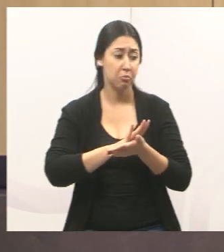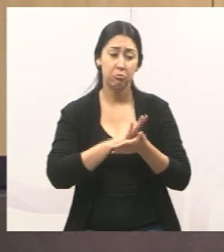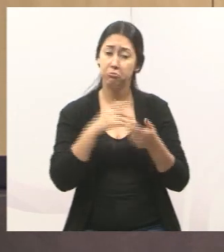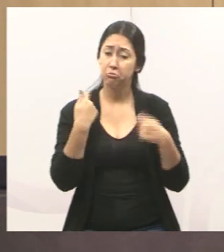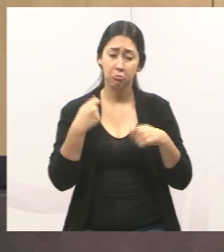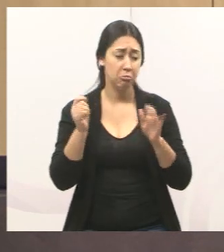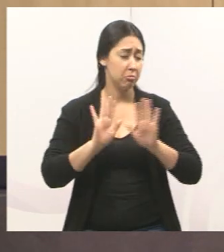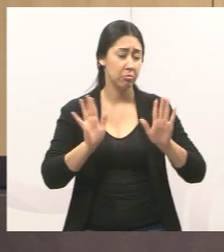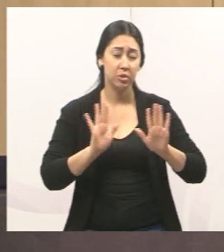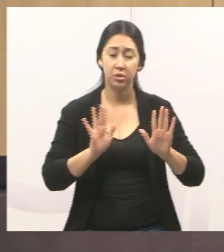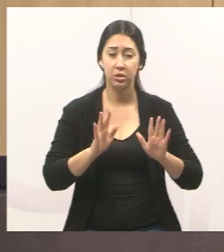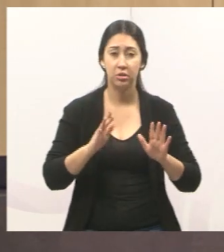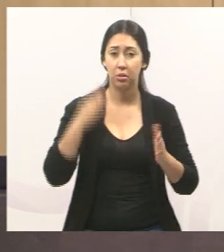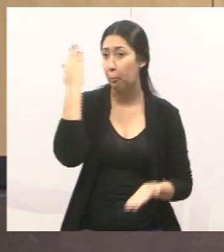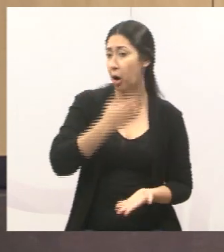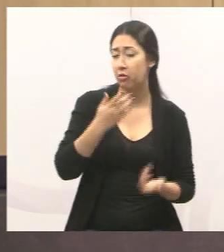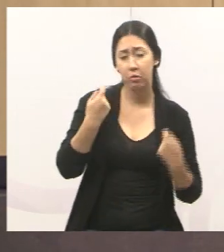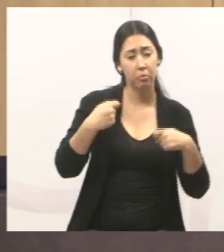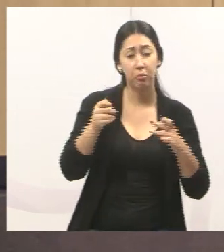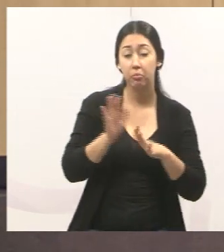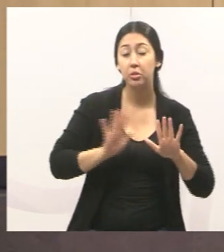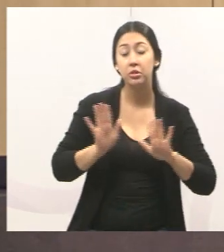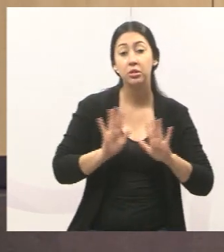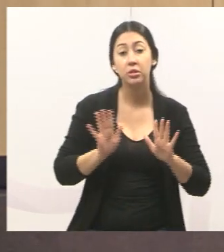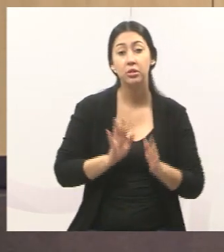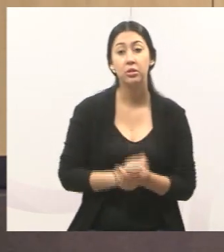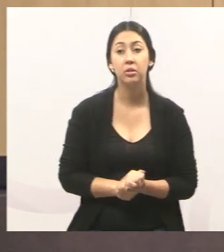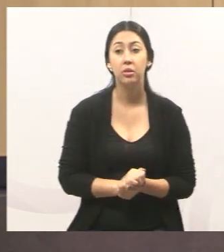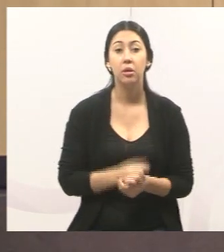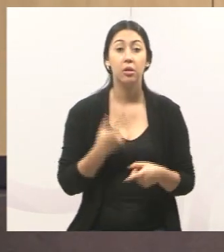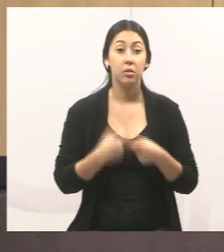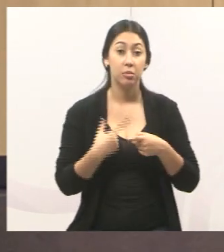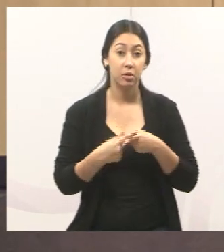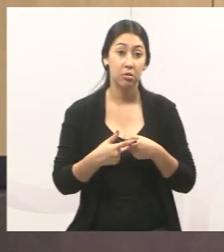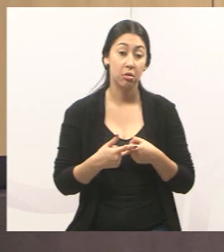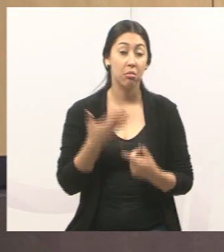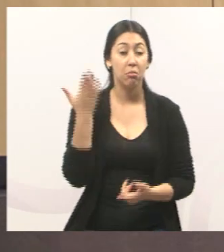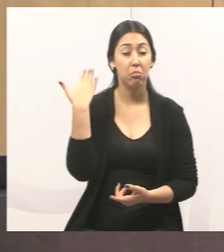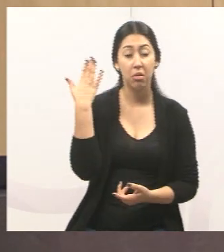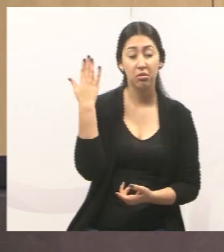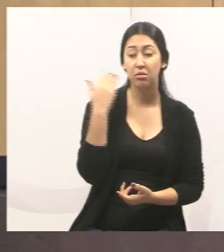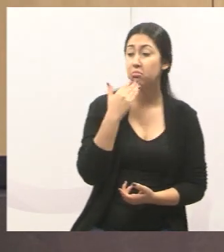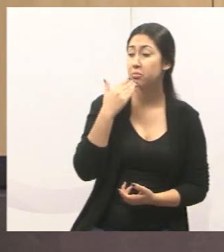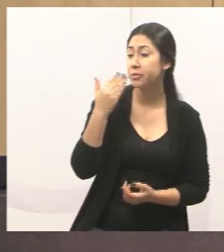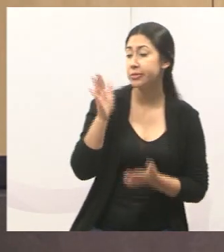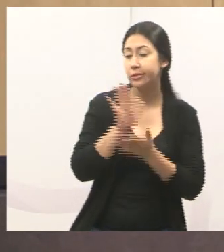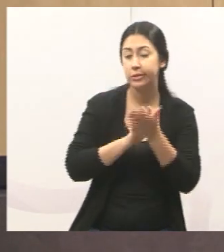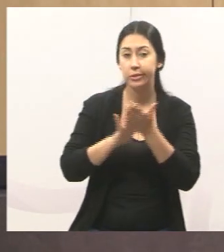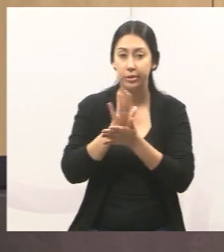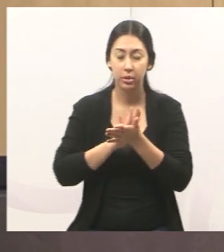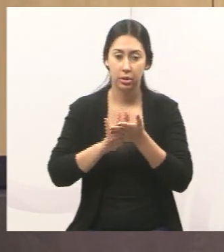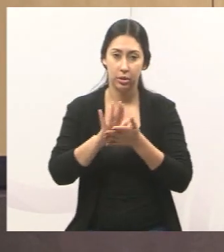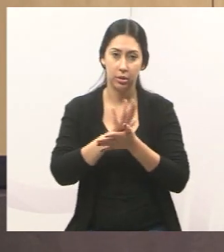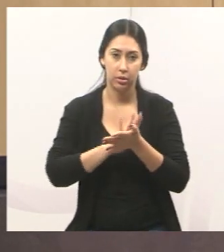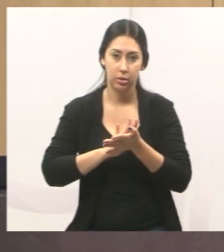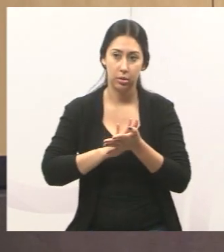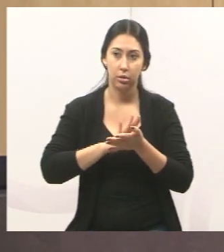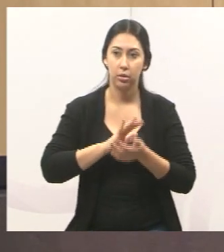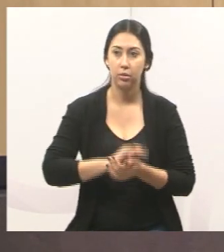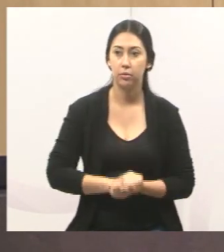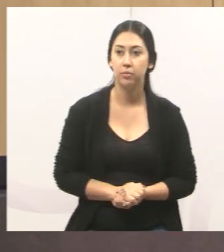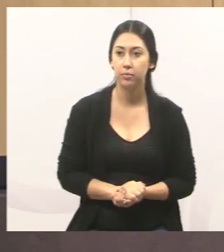de tal prova pericial, indeferindo expressamente, na ocasião, consoante se refere no parecer